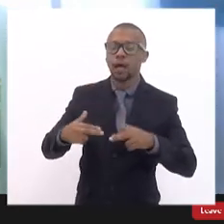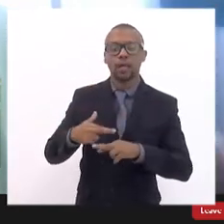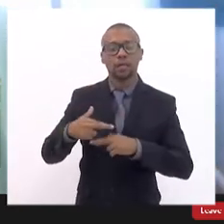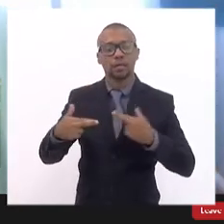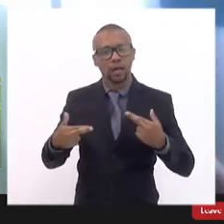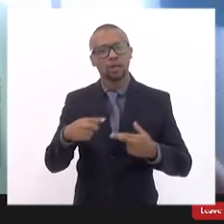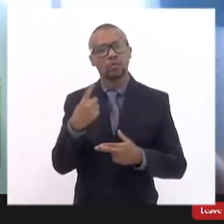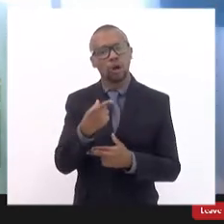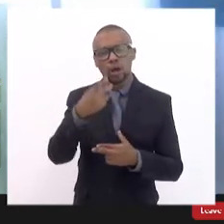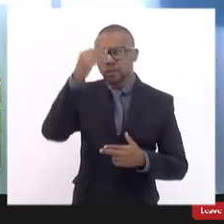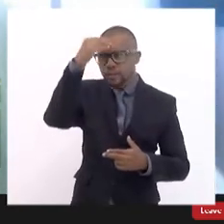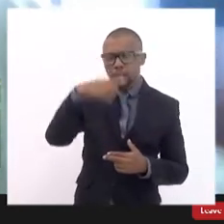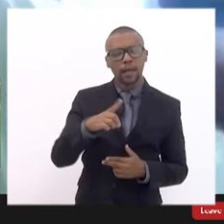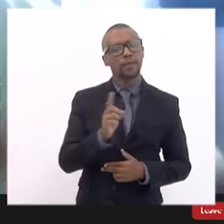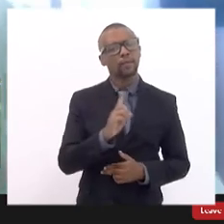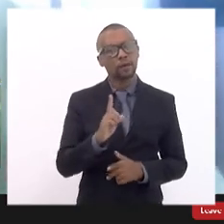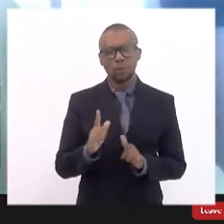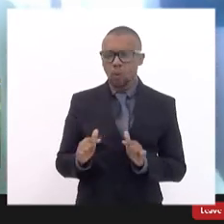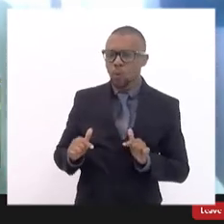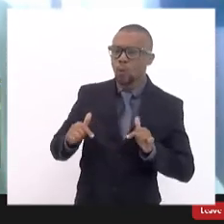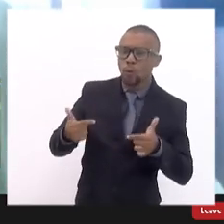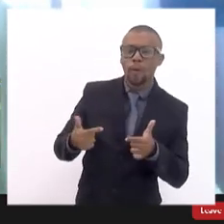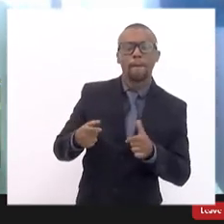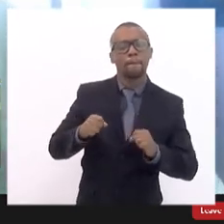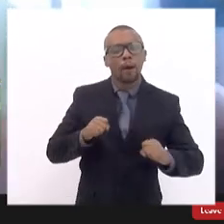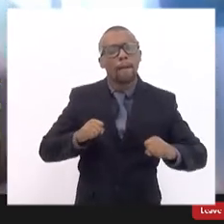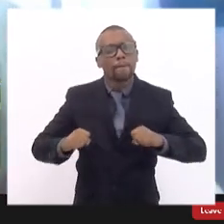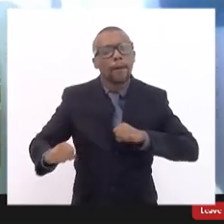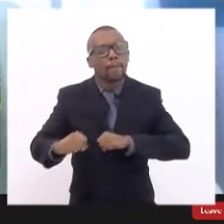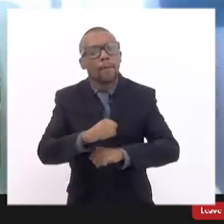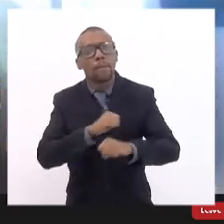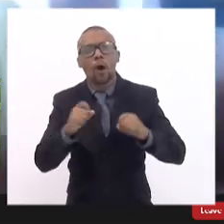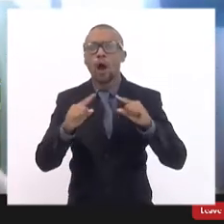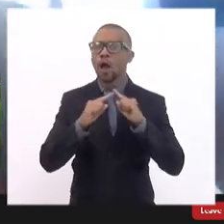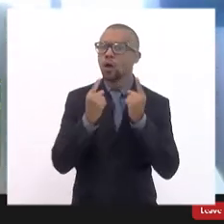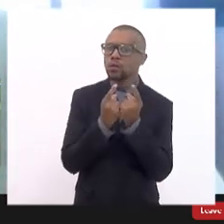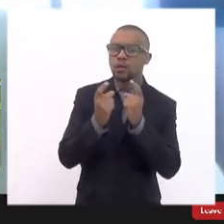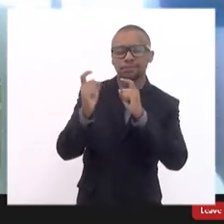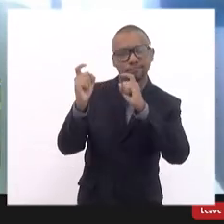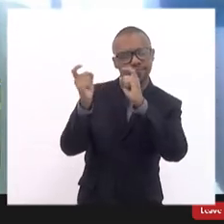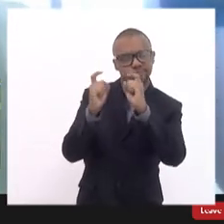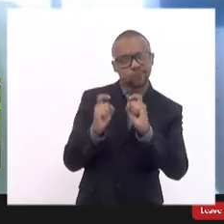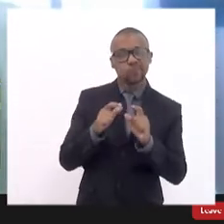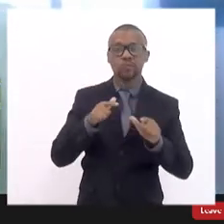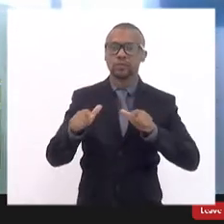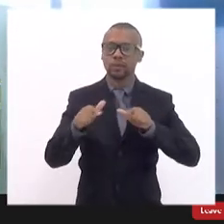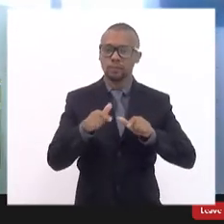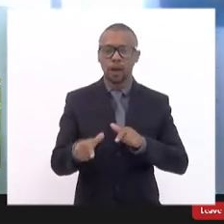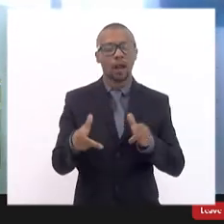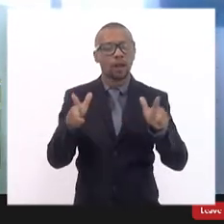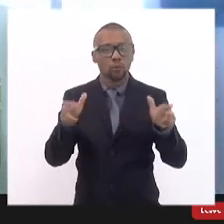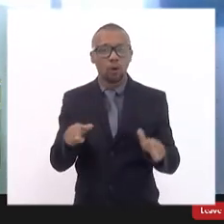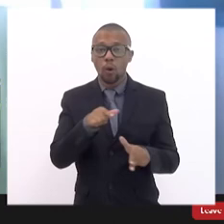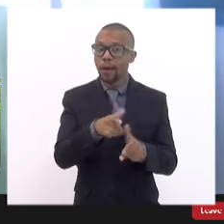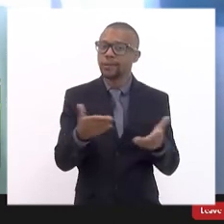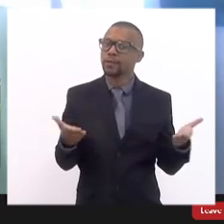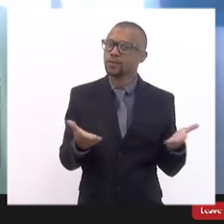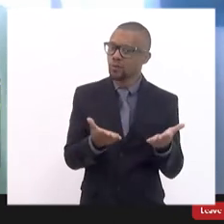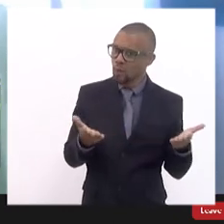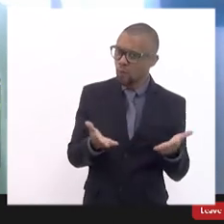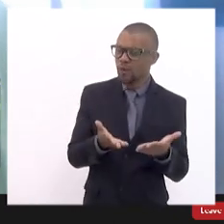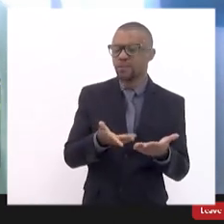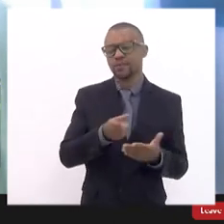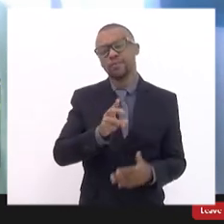vez mais e vamos fazer audiências, sim, reuniões de trabalho como essa excelente que o Valdec propôs,